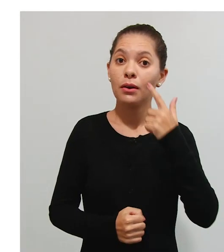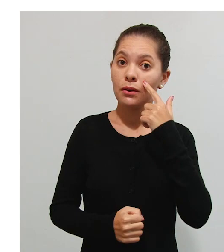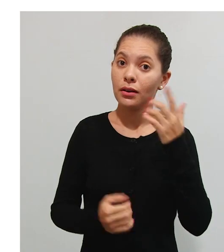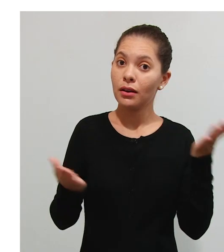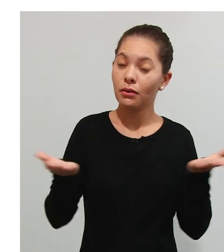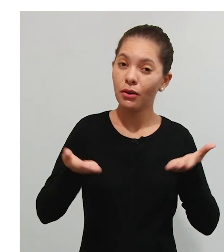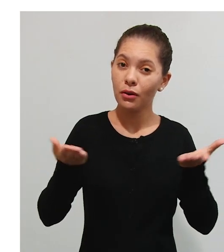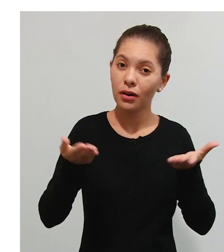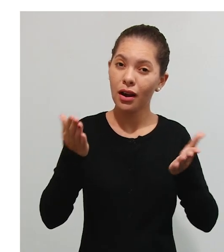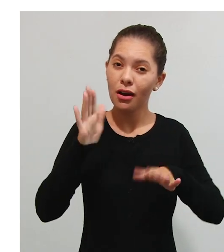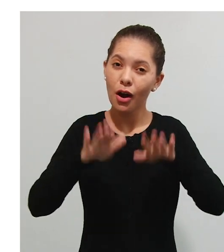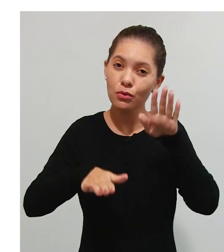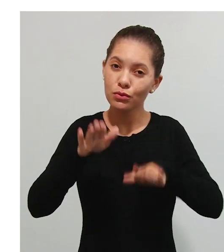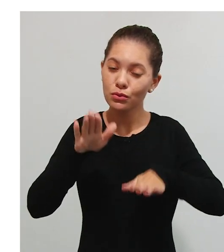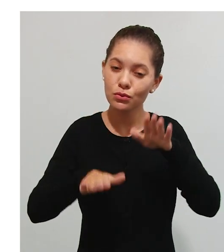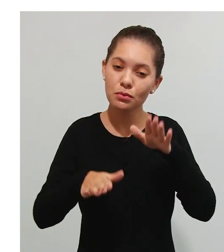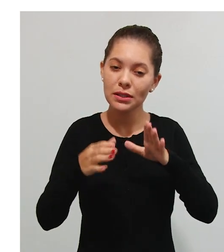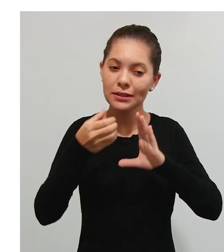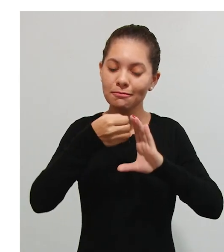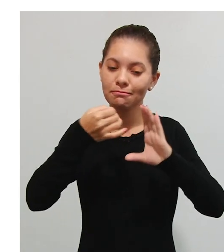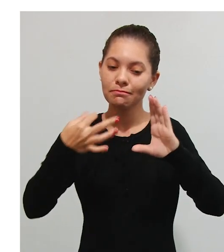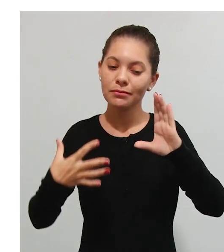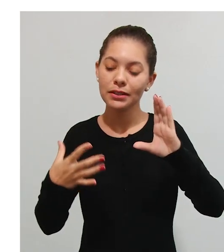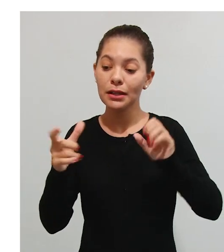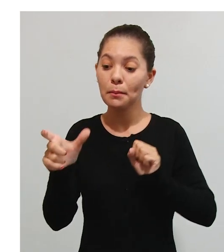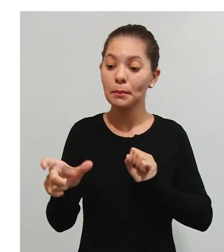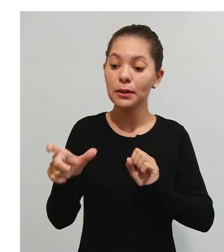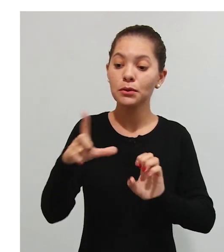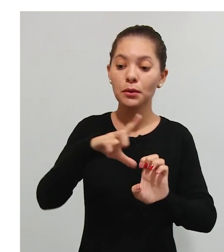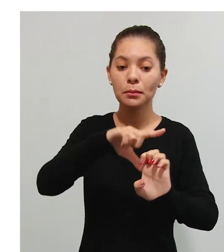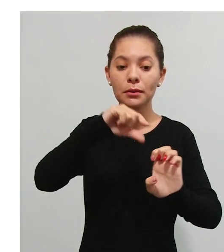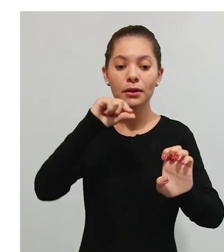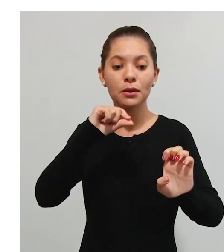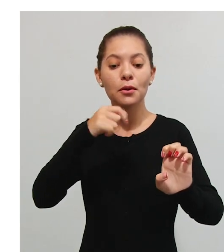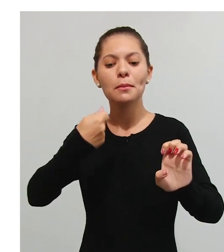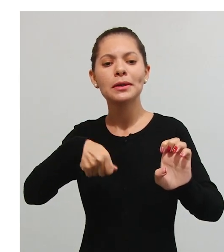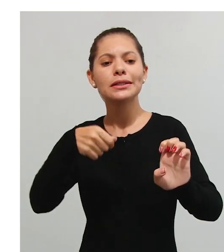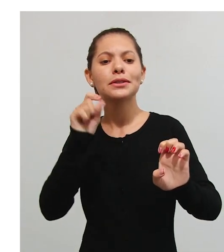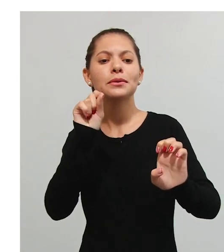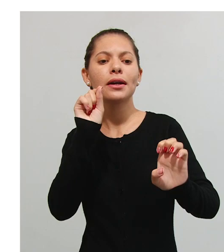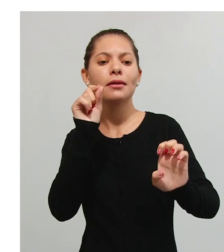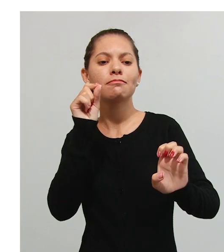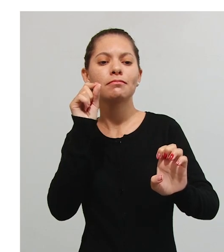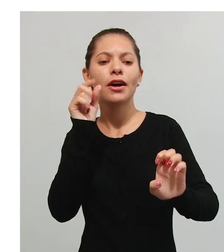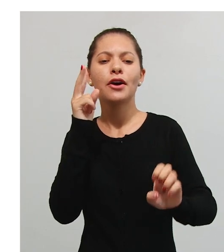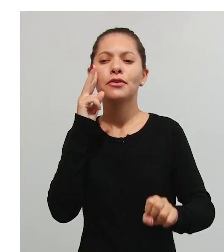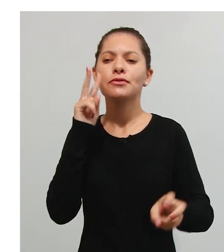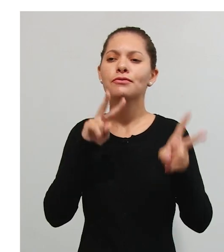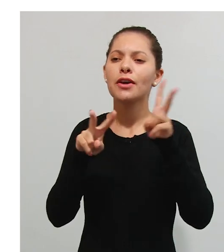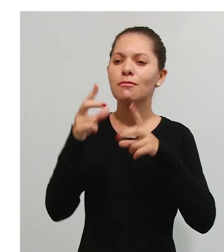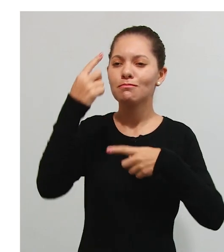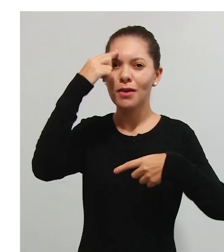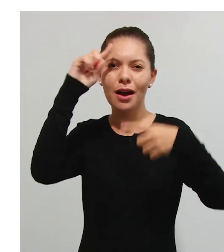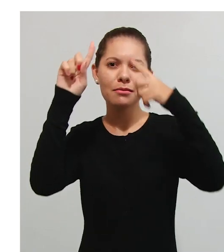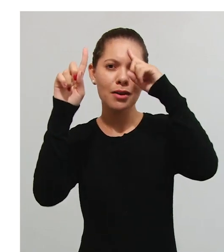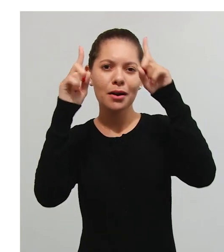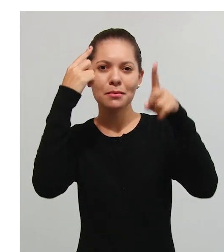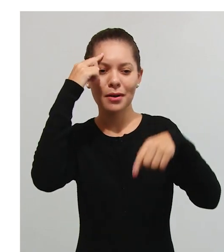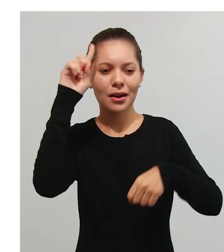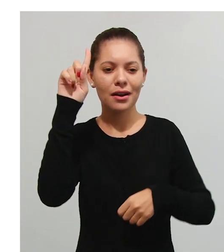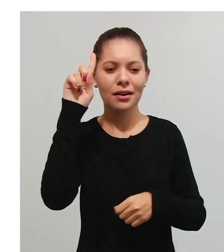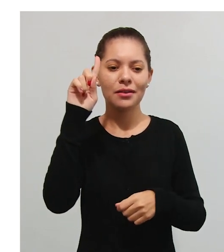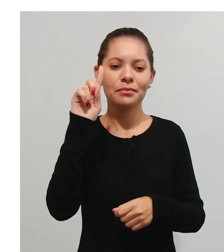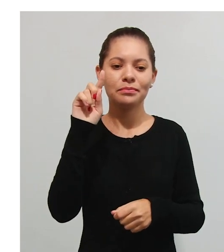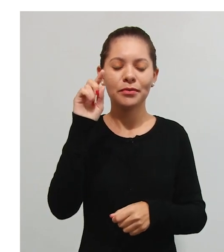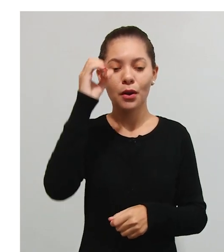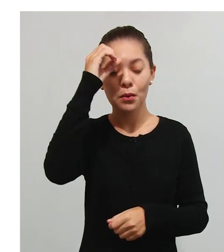Vejamos algumas das características do empreendedor. Então, o empreendedor ele tem que ser uma pessoa de visão, de criatividade,